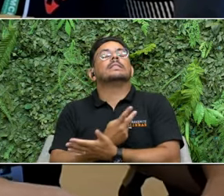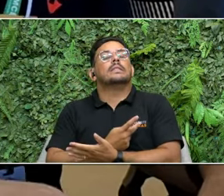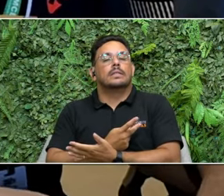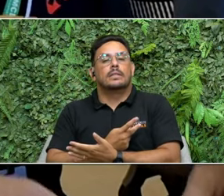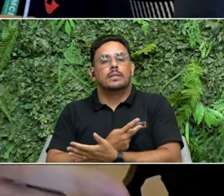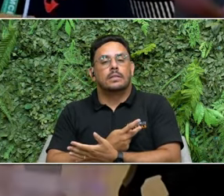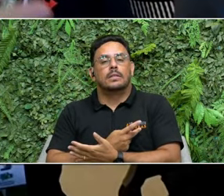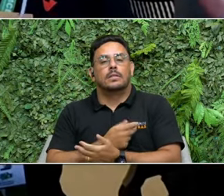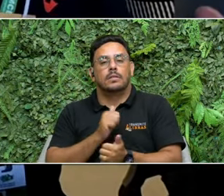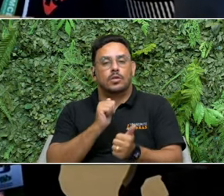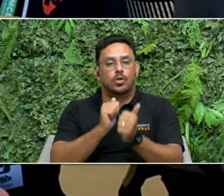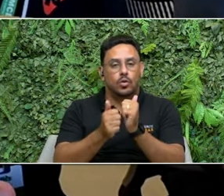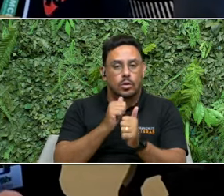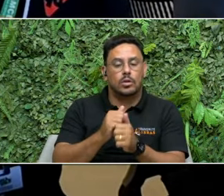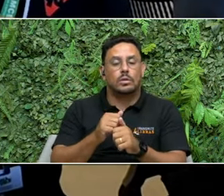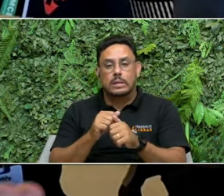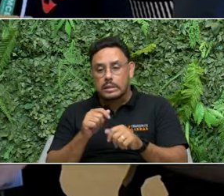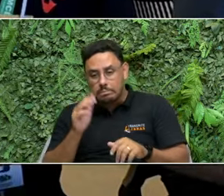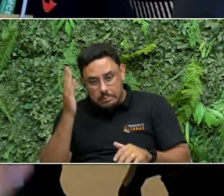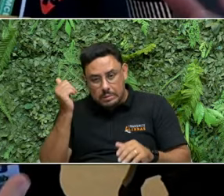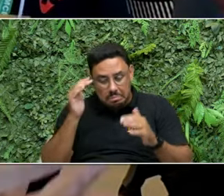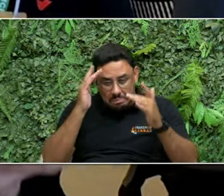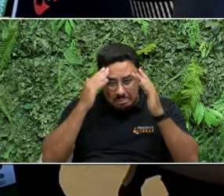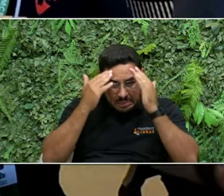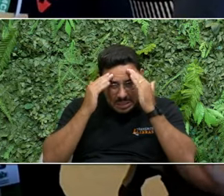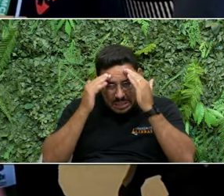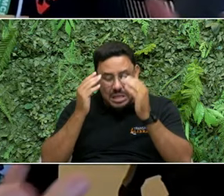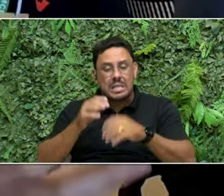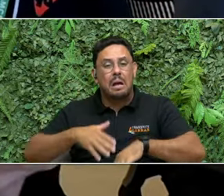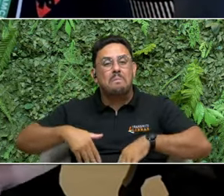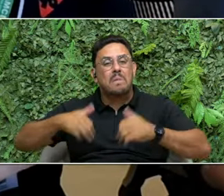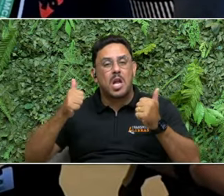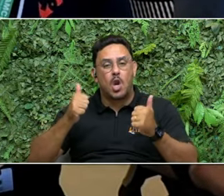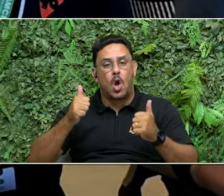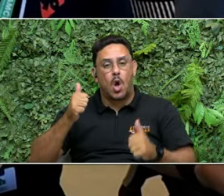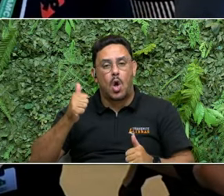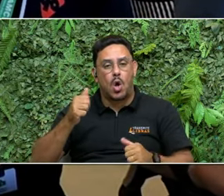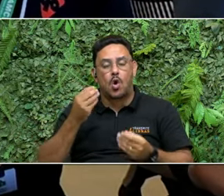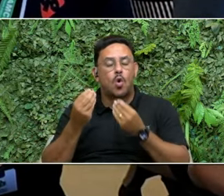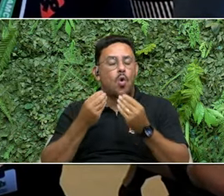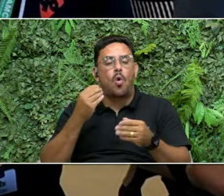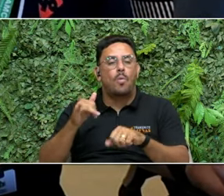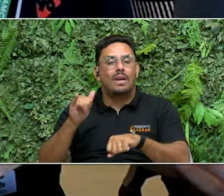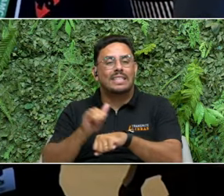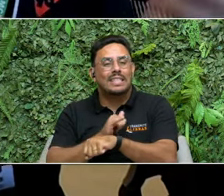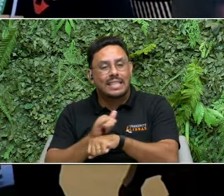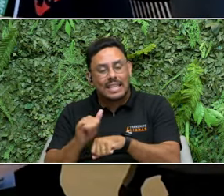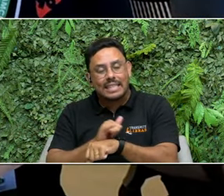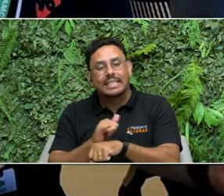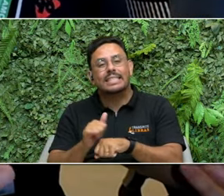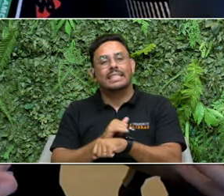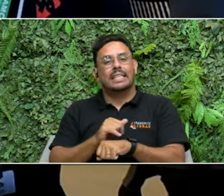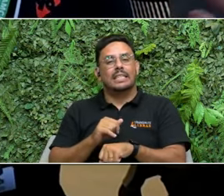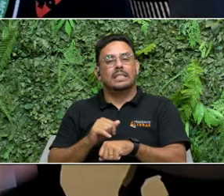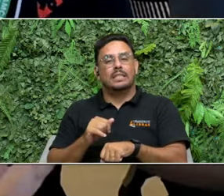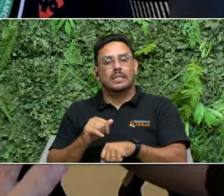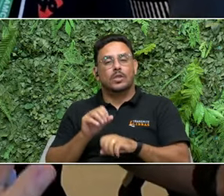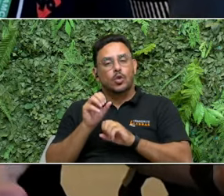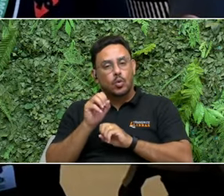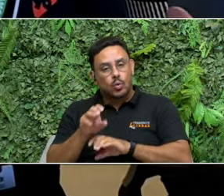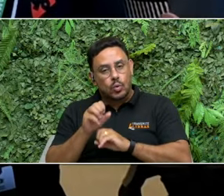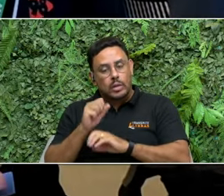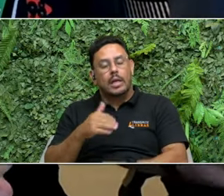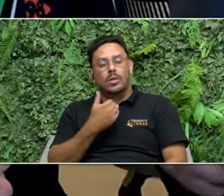vezes num primeiro momento aqueles jogadores que assimilam melhor eh a a a a filosofia a parte tática aquilo que o